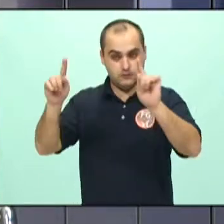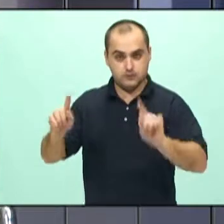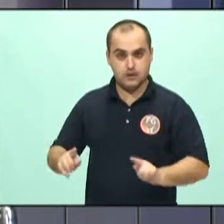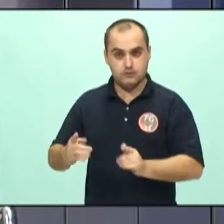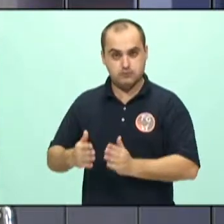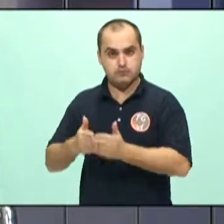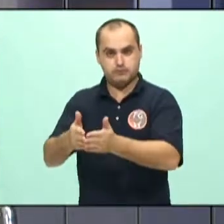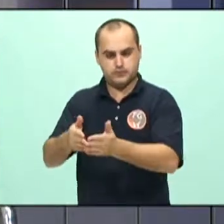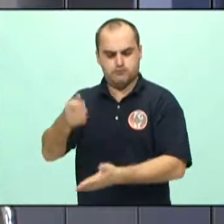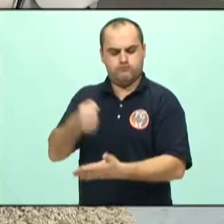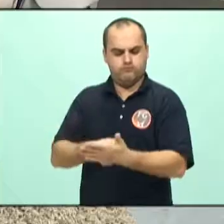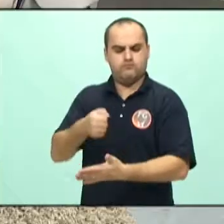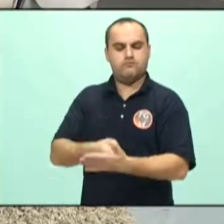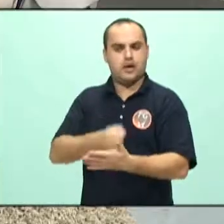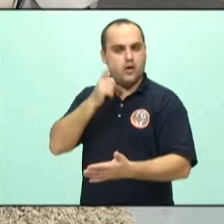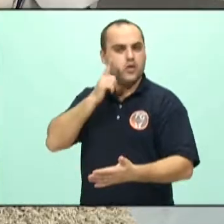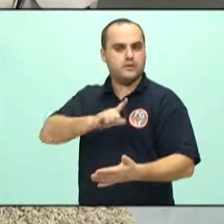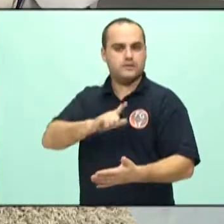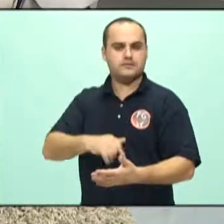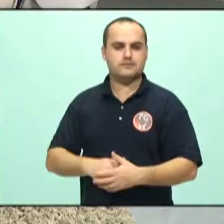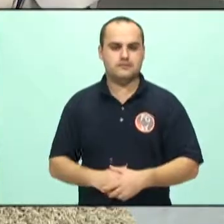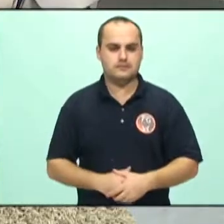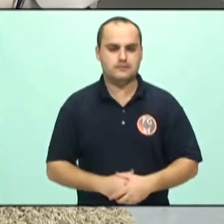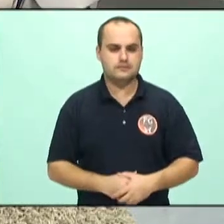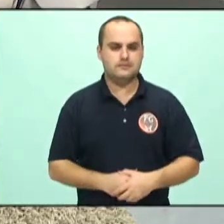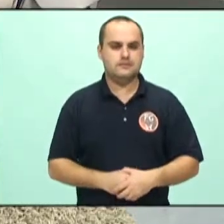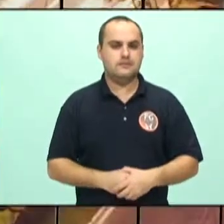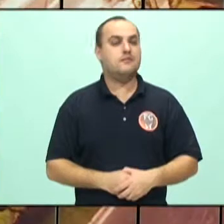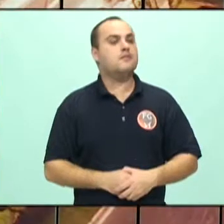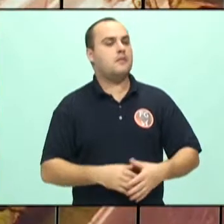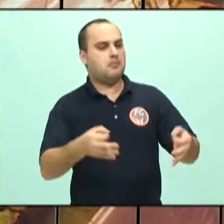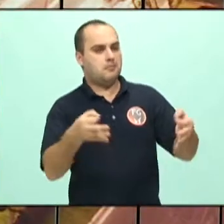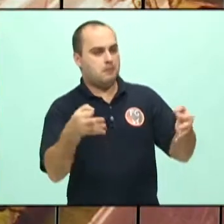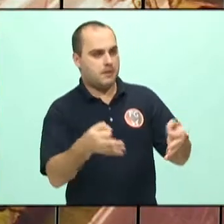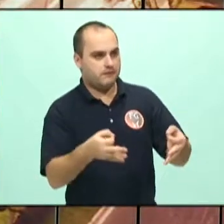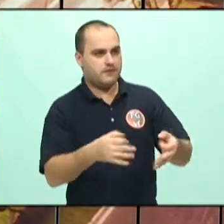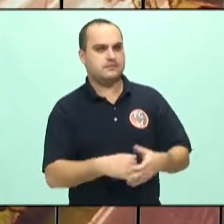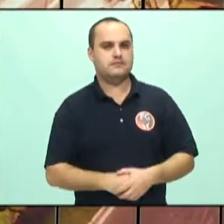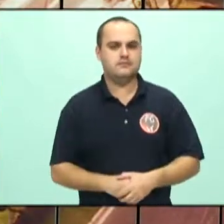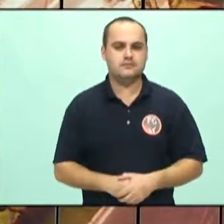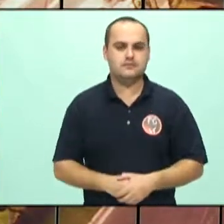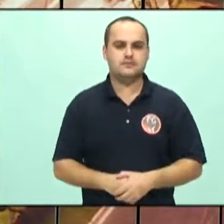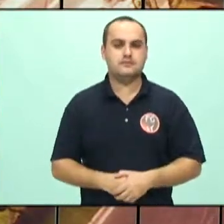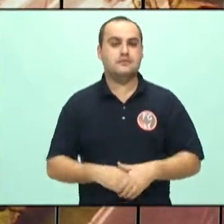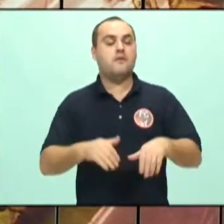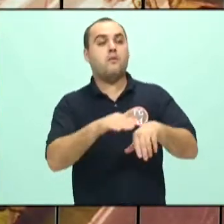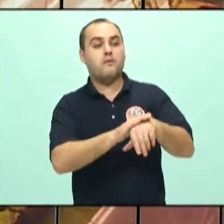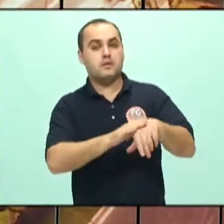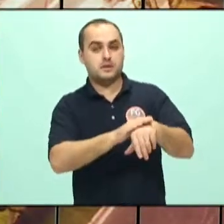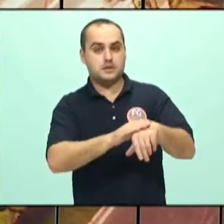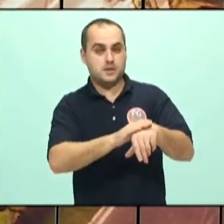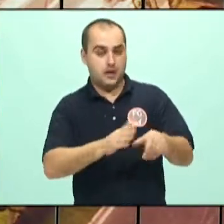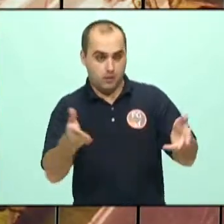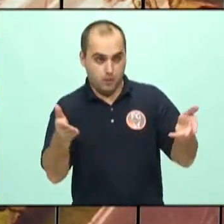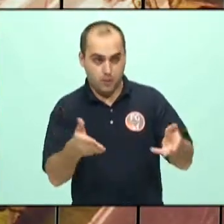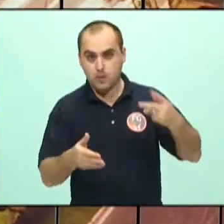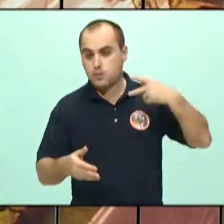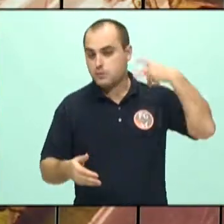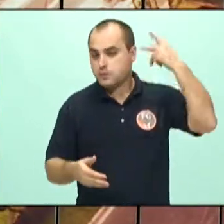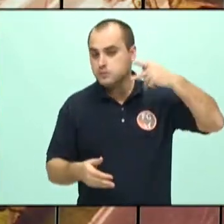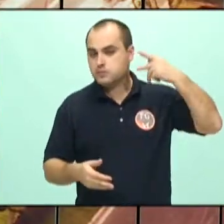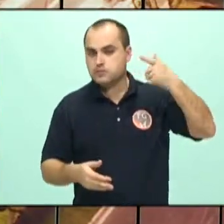persistentes e nós damos conta. Perfeito. Nós vamos conversar com o vereador agora sobre